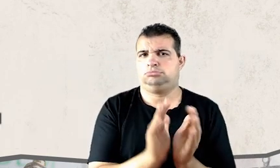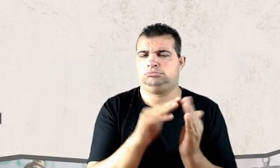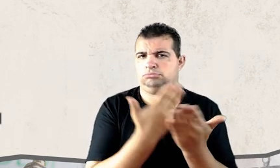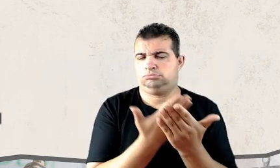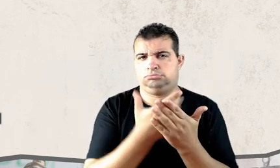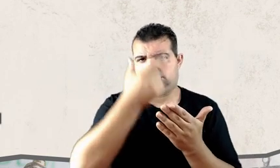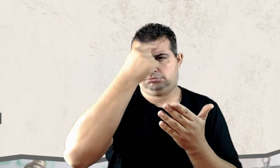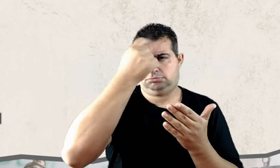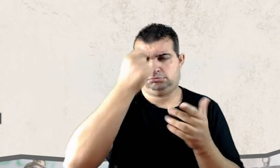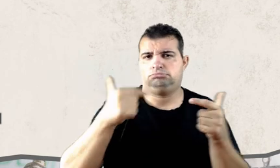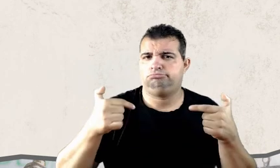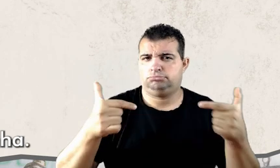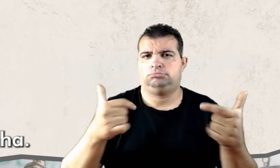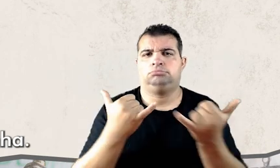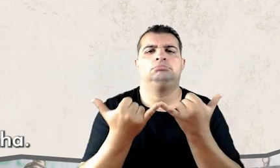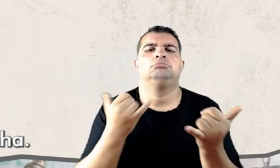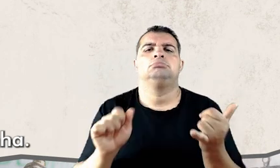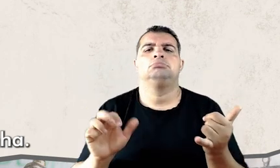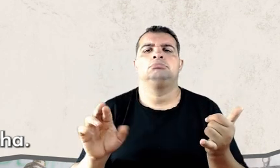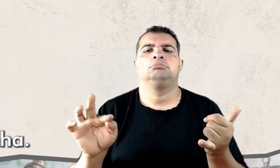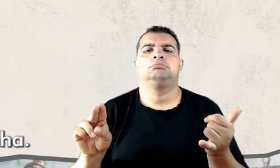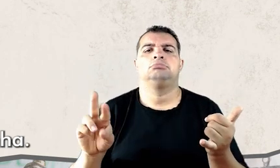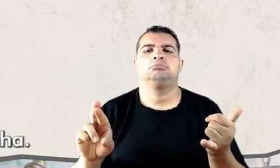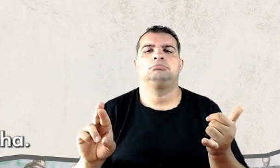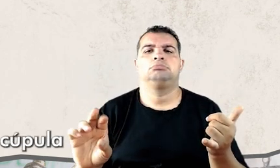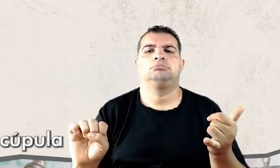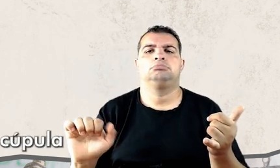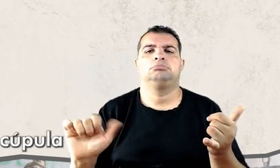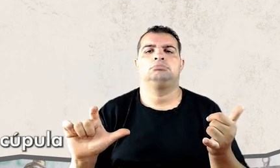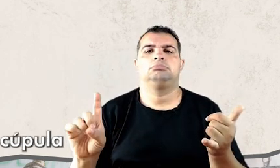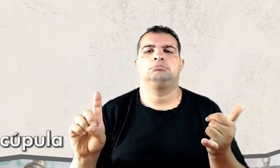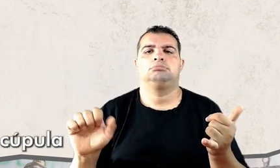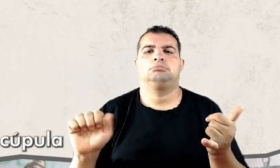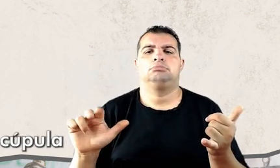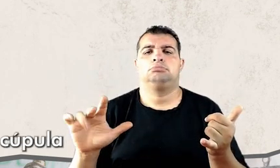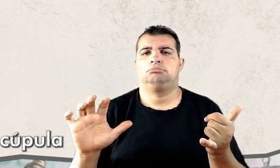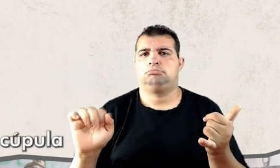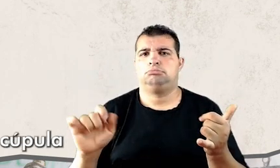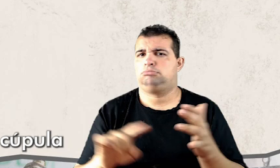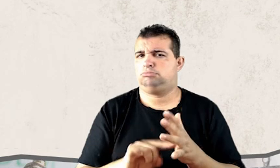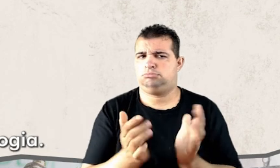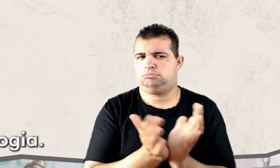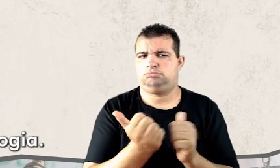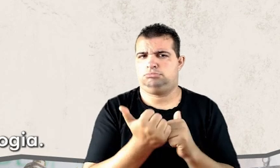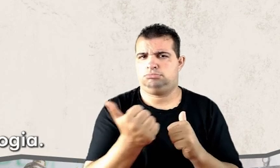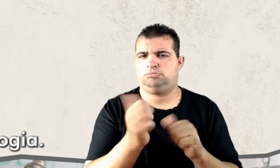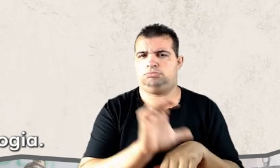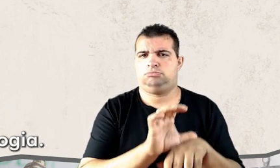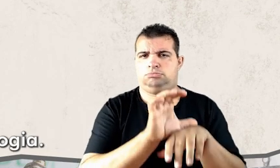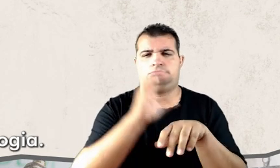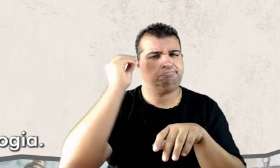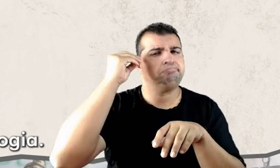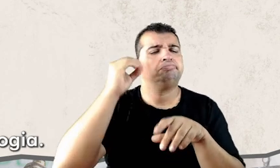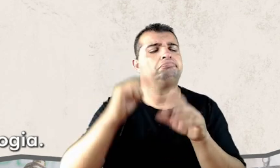ligada à Escola Superior de Guerra, como Arthur de Matos Saldanha, também fez parte dessa primeira cúpula de direção do